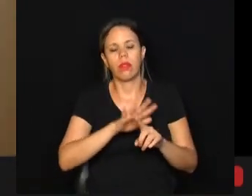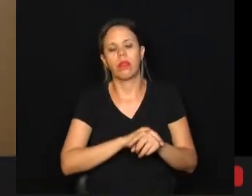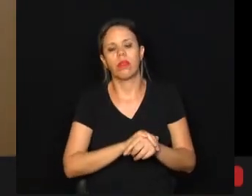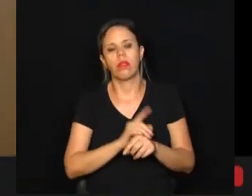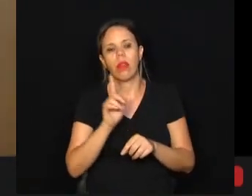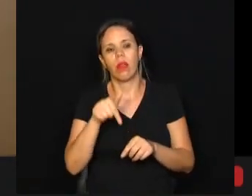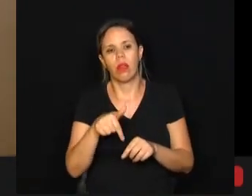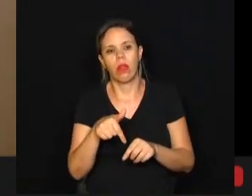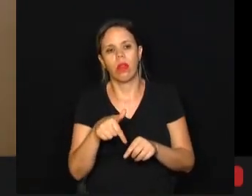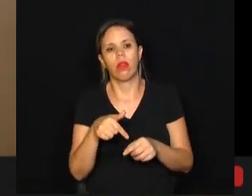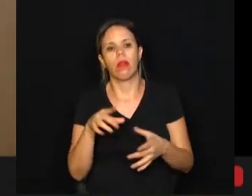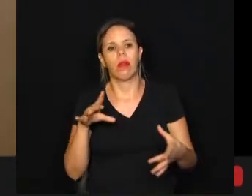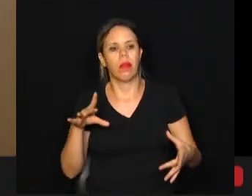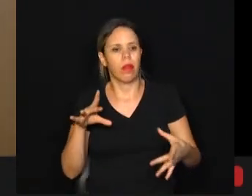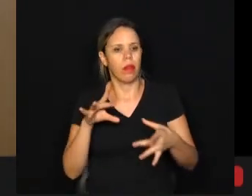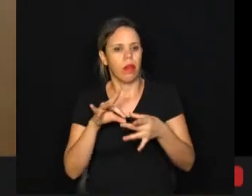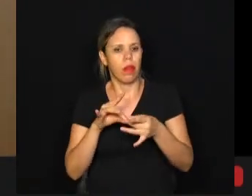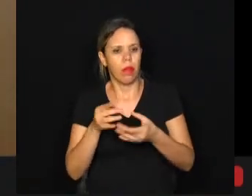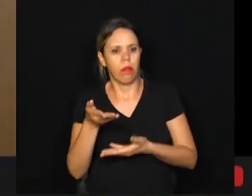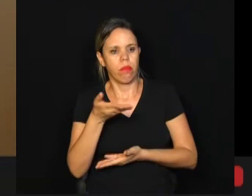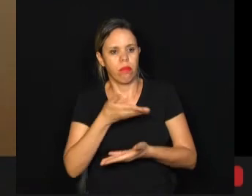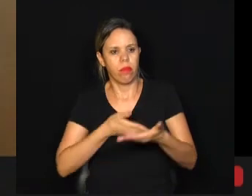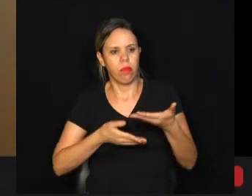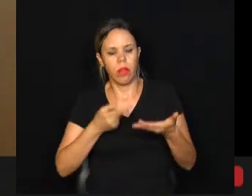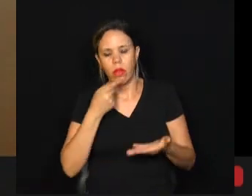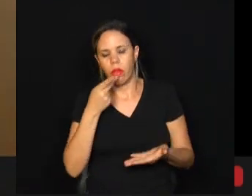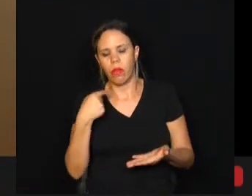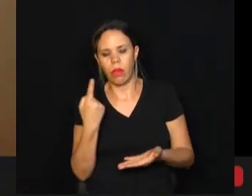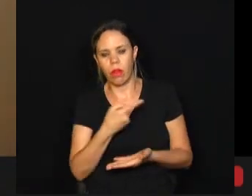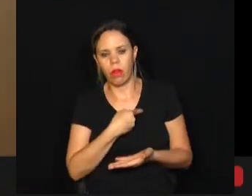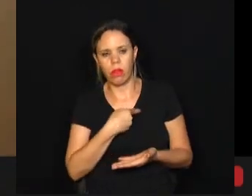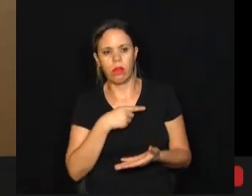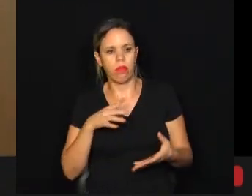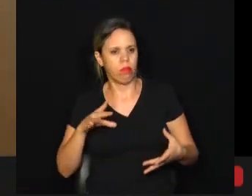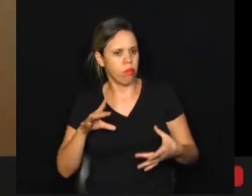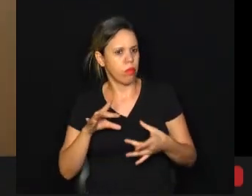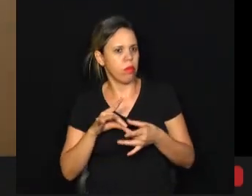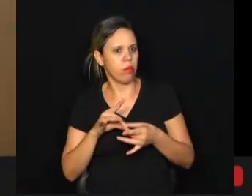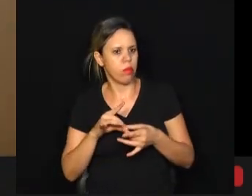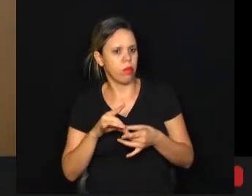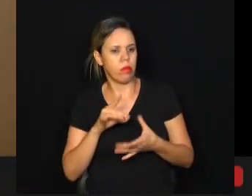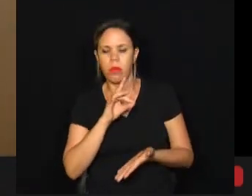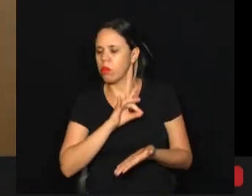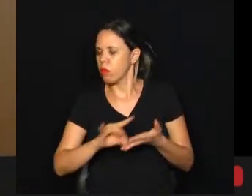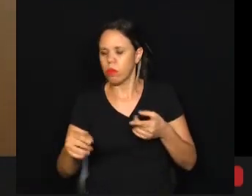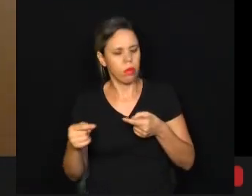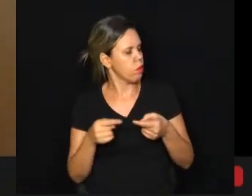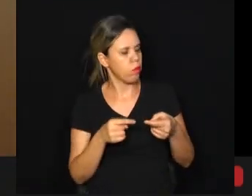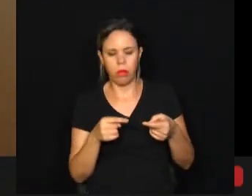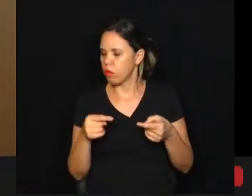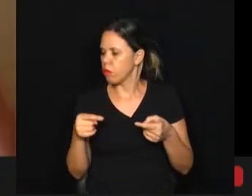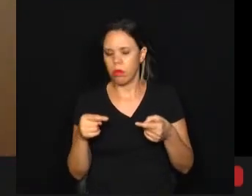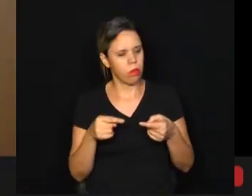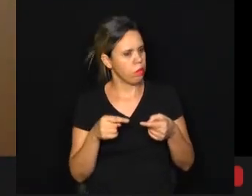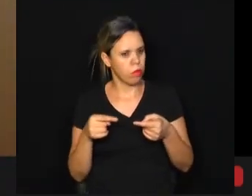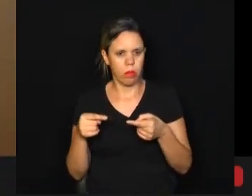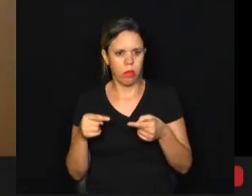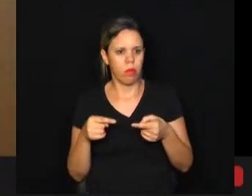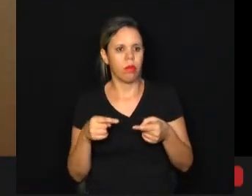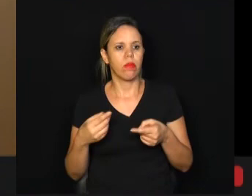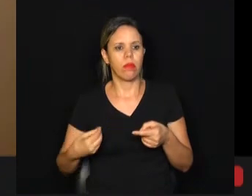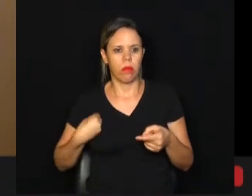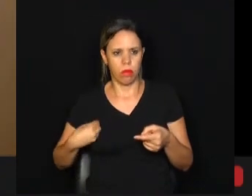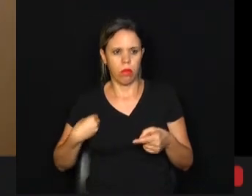desta parceria que eu estou dizendo. Nós temos que ser parceiras e parceiros, não somos inimigos. Né? E nós estamos